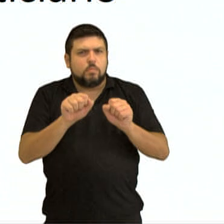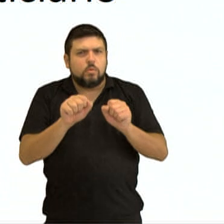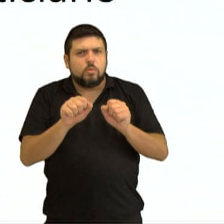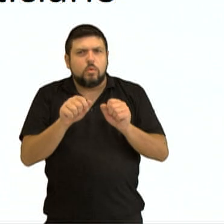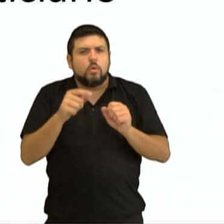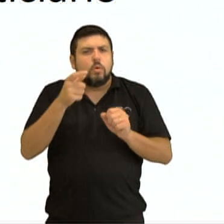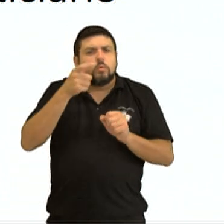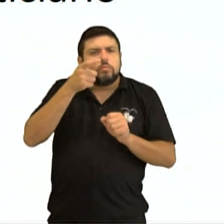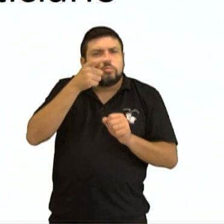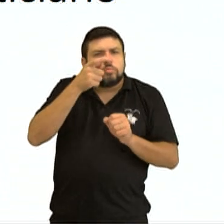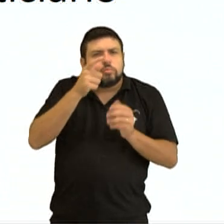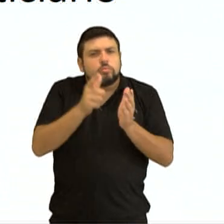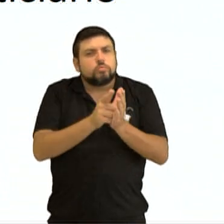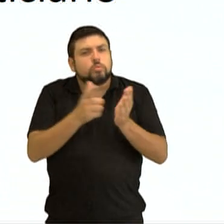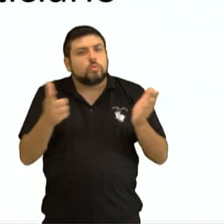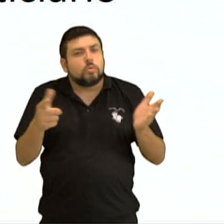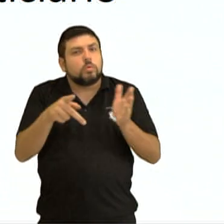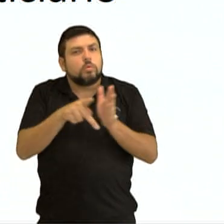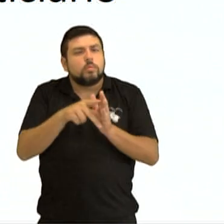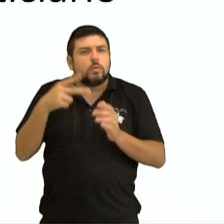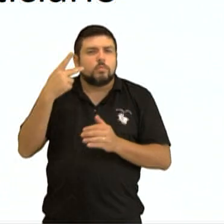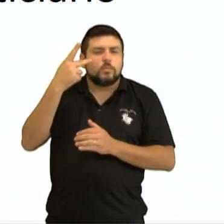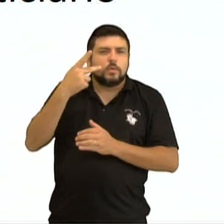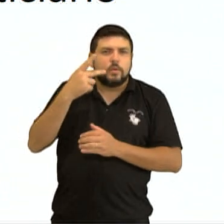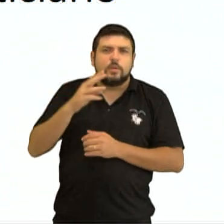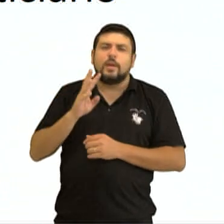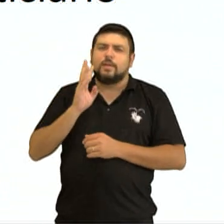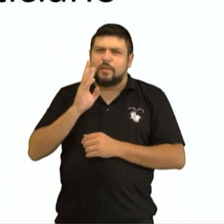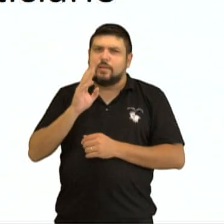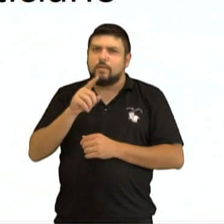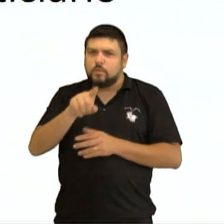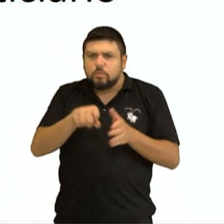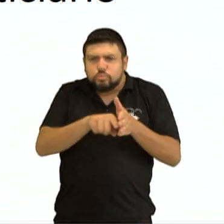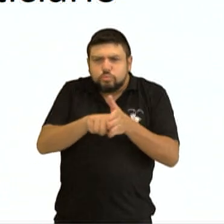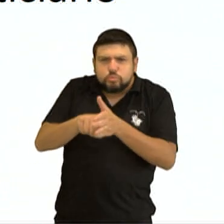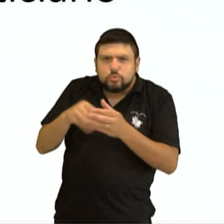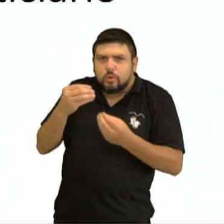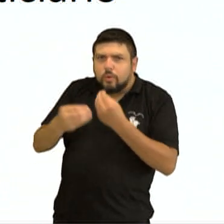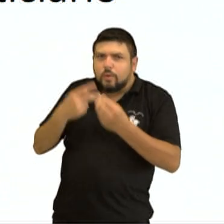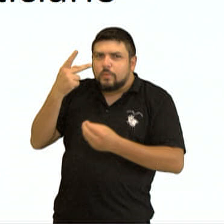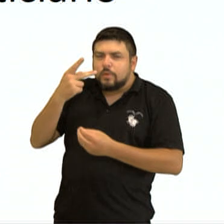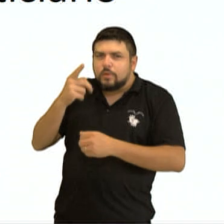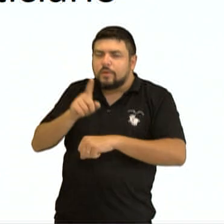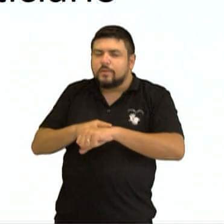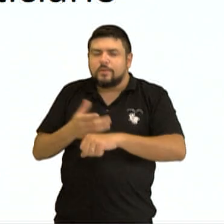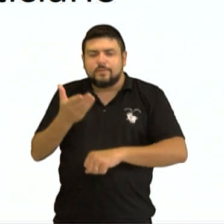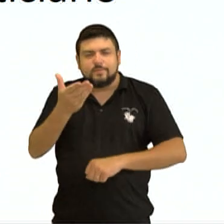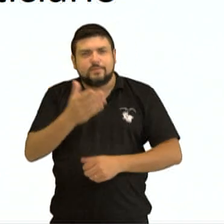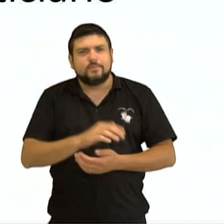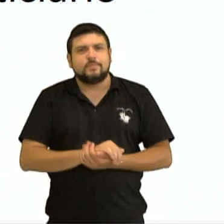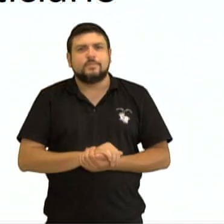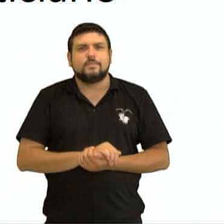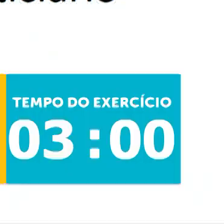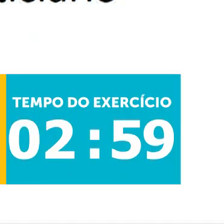noticiário político. Exercício bacana esse, hein? Bastante prático e empírico aí. Um tempinho para vocês.